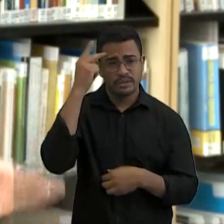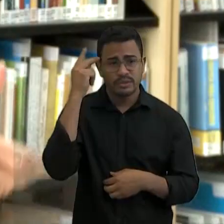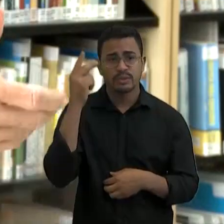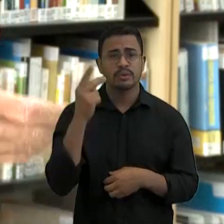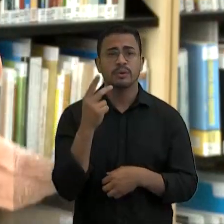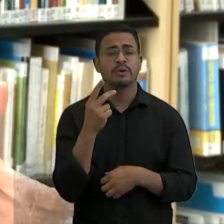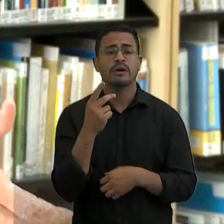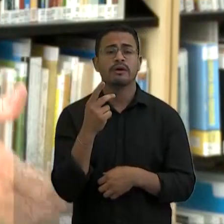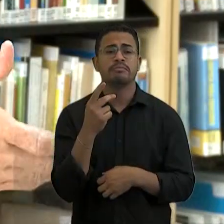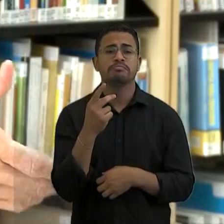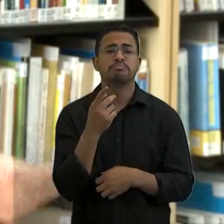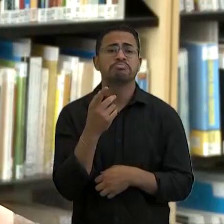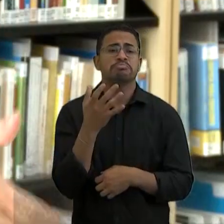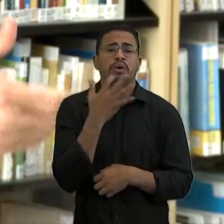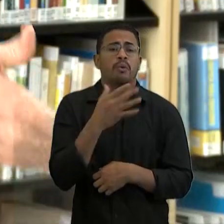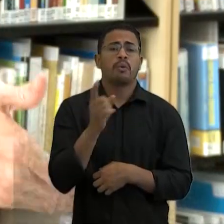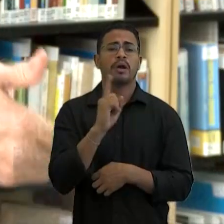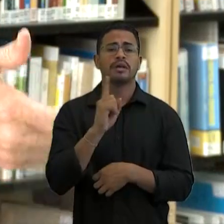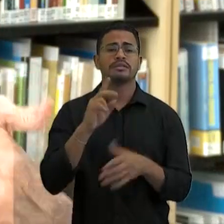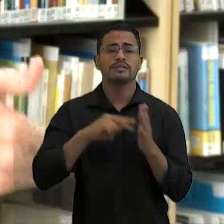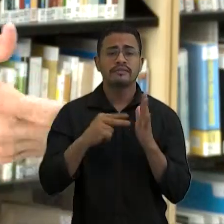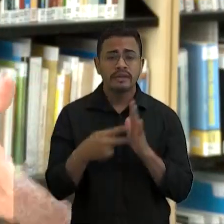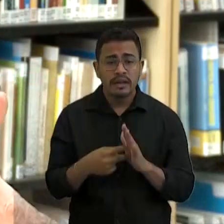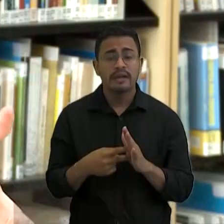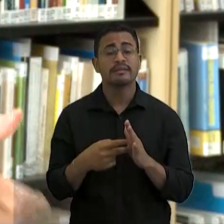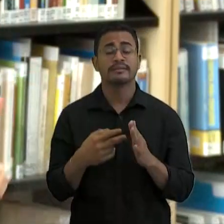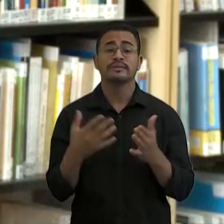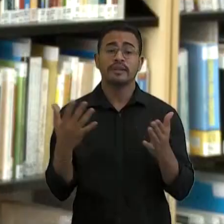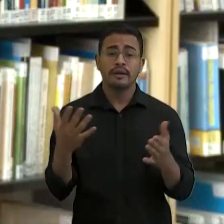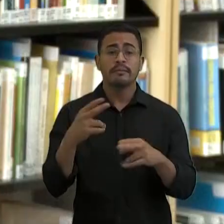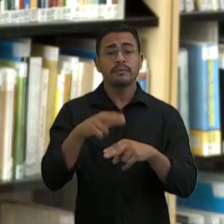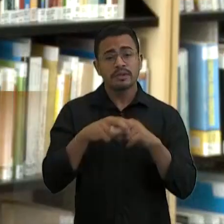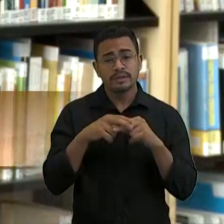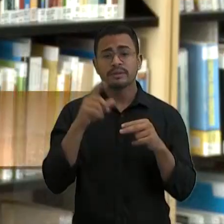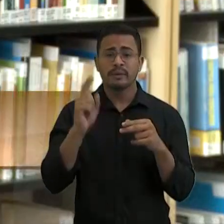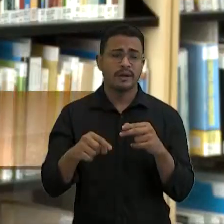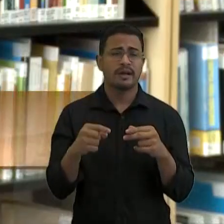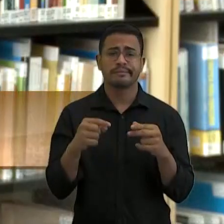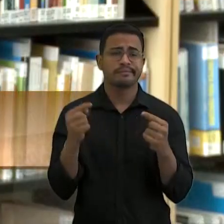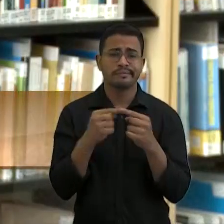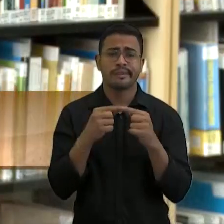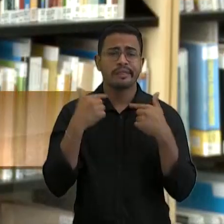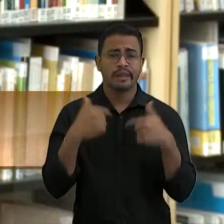não sabem o que significa, mas é isso, é trabalho, é labuta, né?